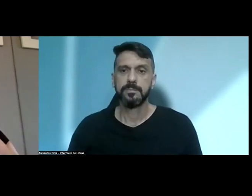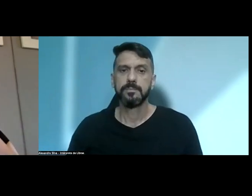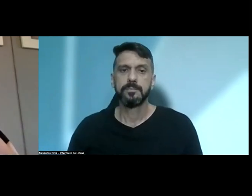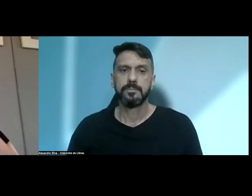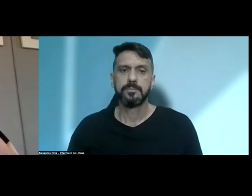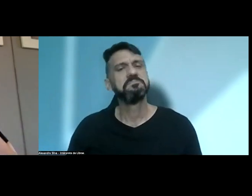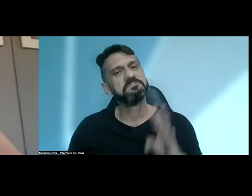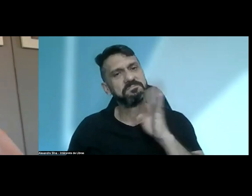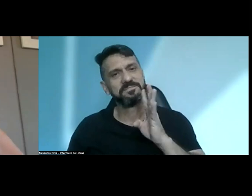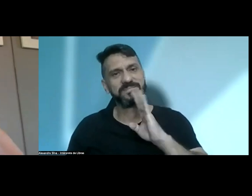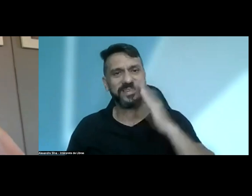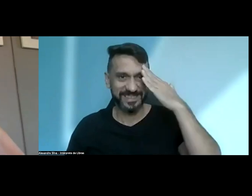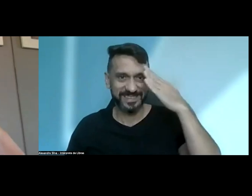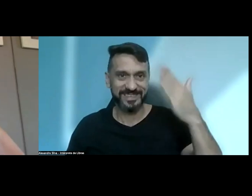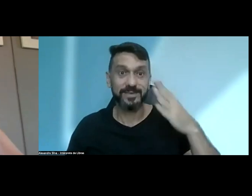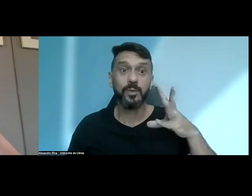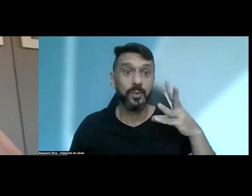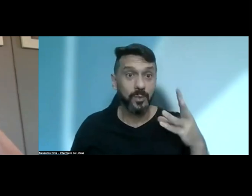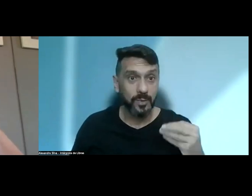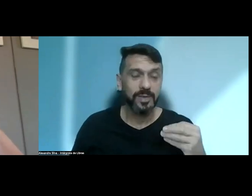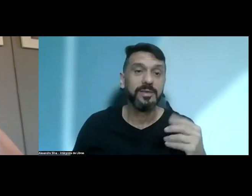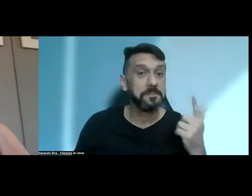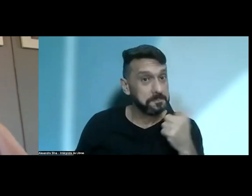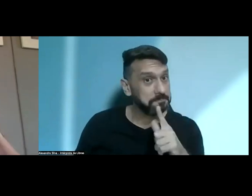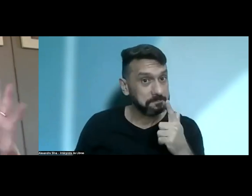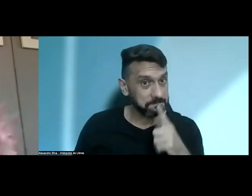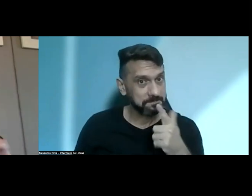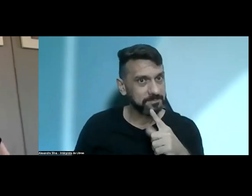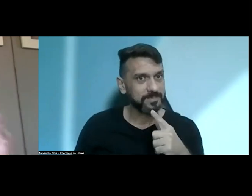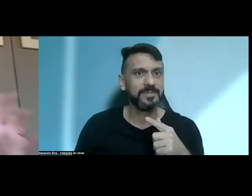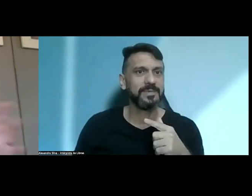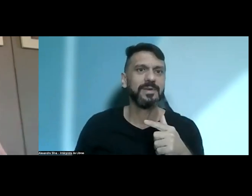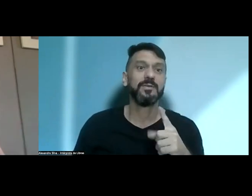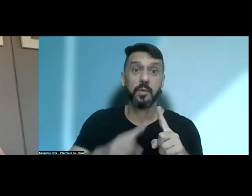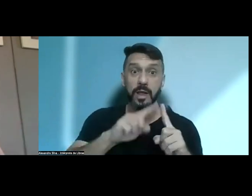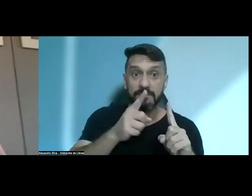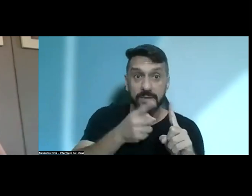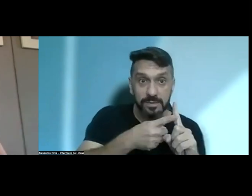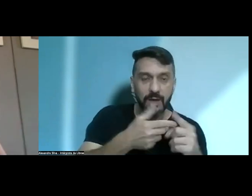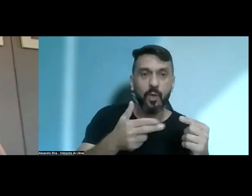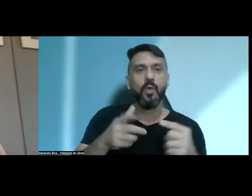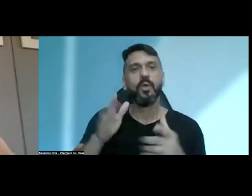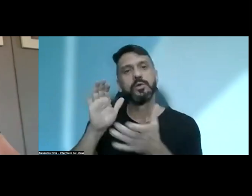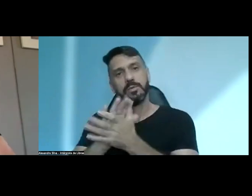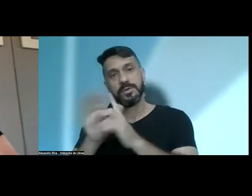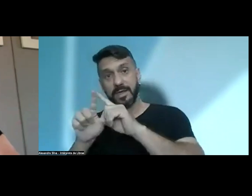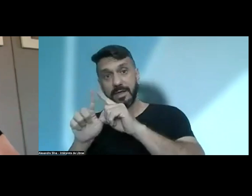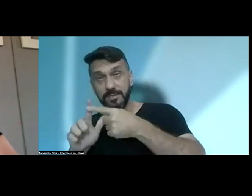Que legal, agradeço. Espero que todo mundo pense nisso na hora que for, né, engravidar ou a esposa vai